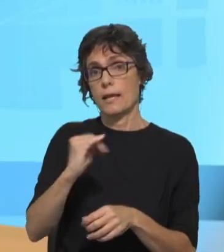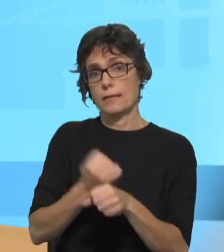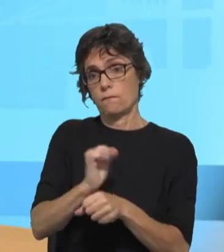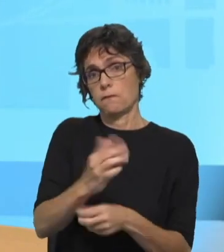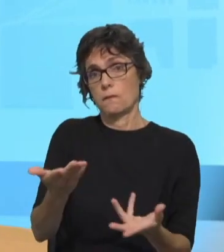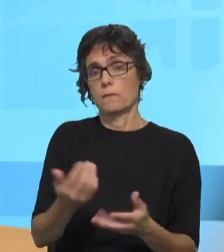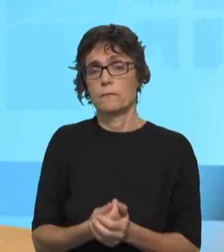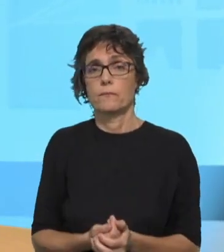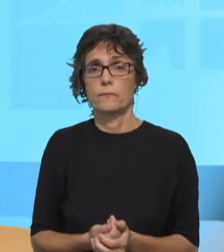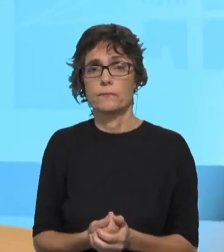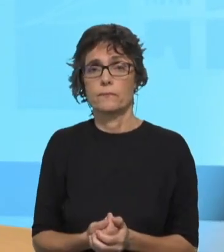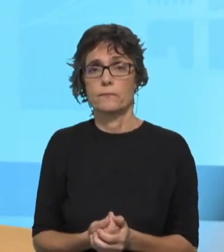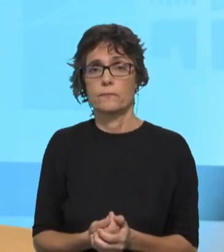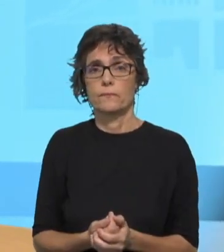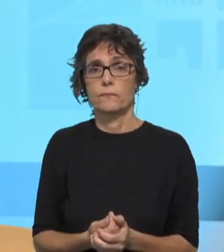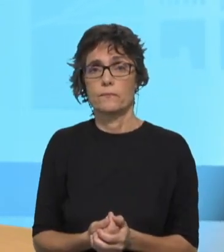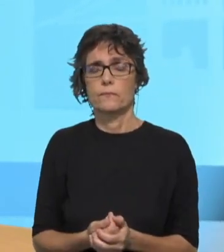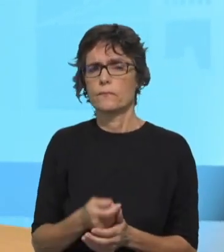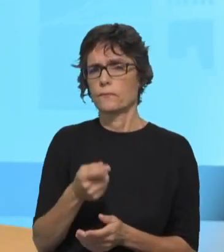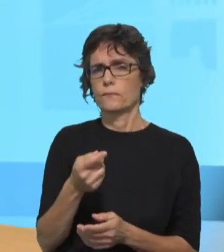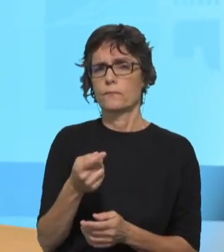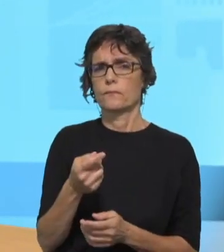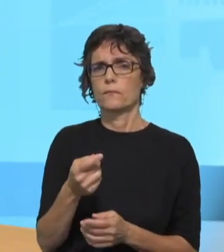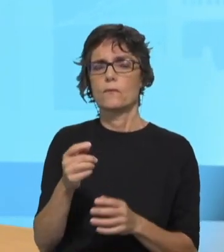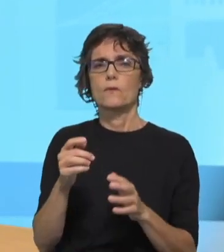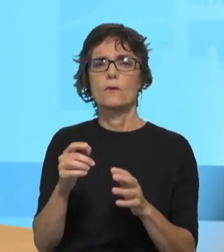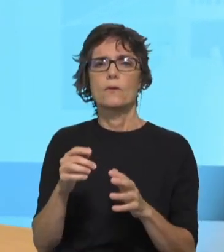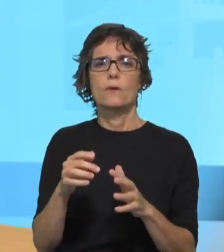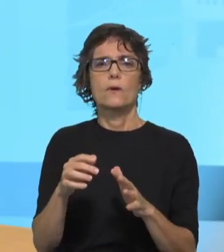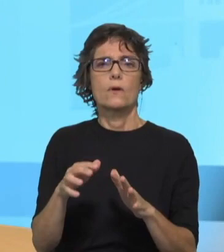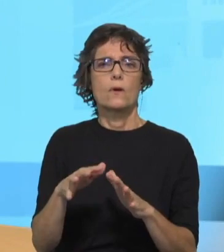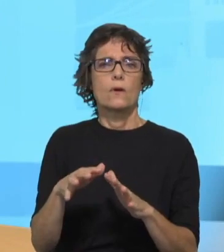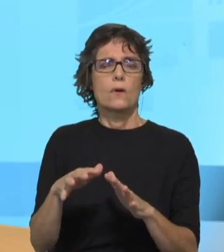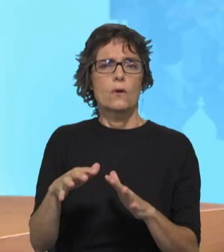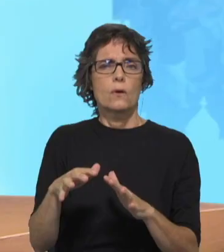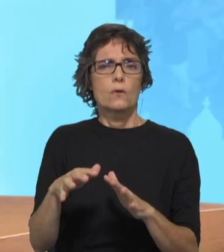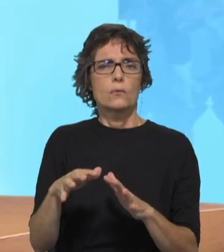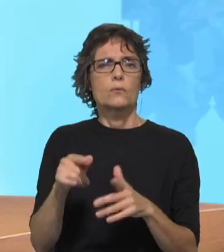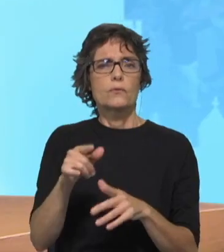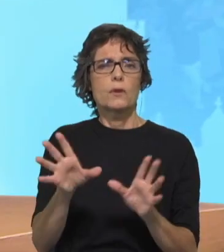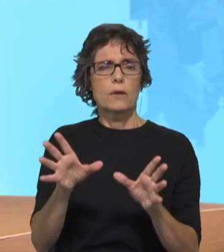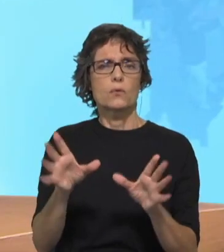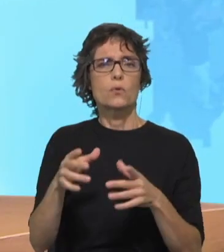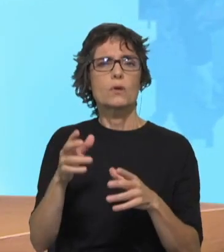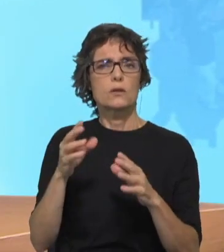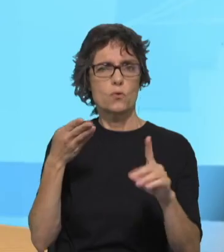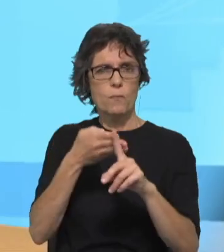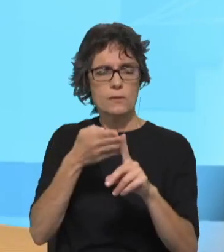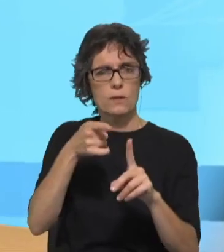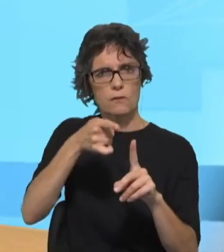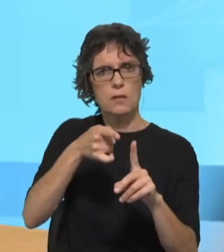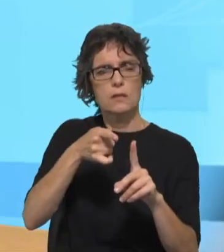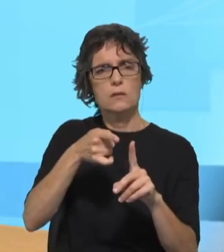confirmação, como disse, por exemplo, no Congresso Missionário, creio, Augusto Santos Silva, de que, onde apelou para este